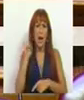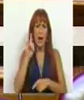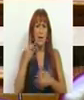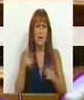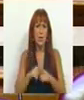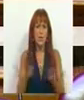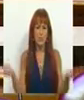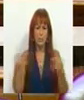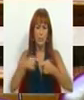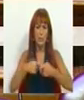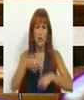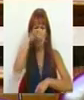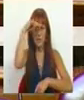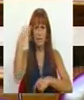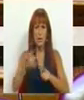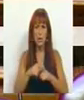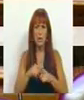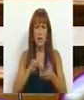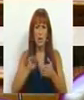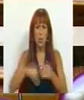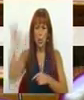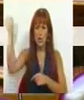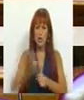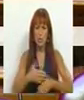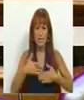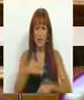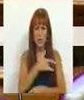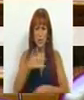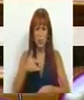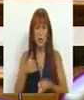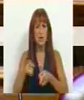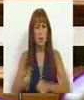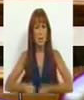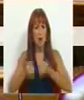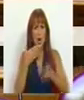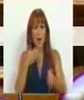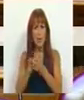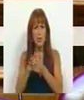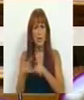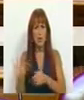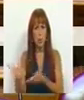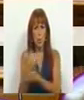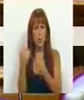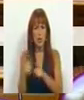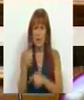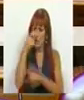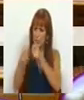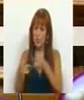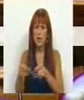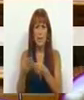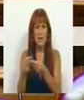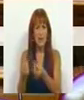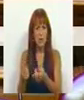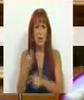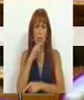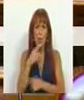essencial compatibilizar as dificuldades de contratação de profissionais de saúde com o melhor aproveitamento dos recursos, quer humanos, quer